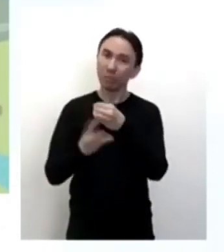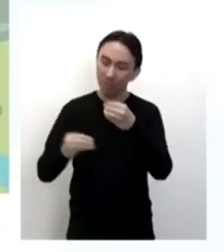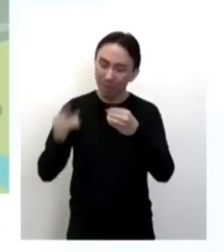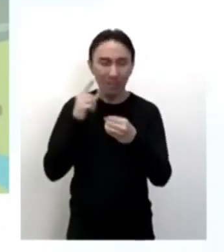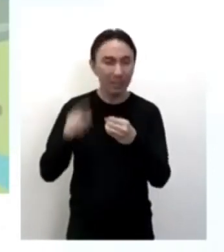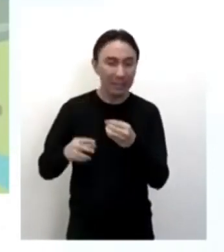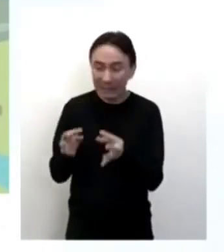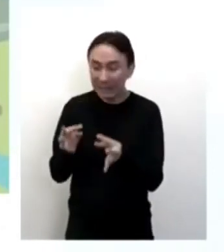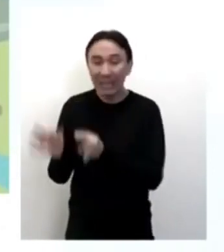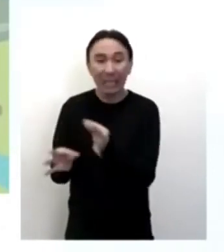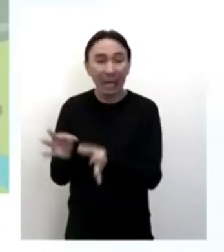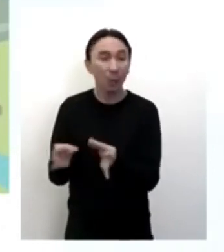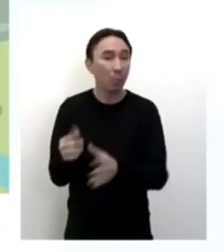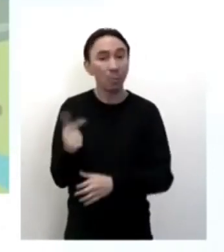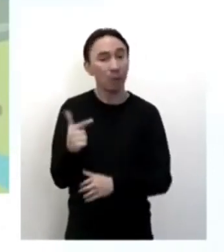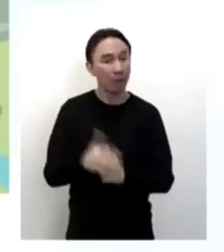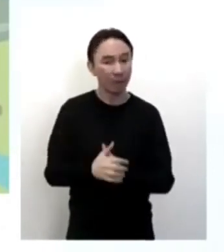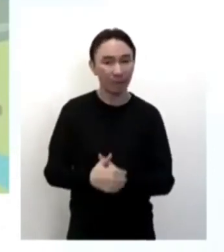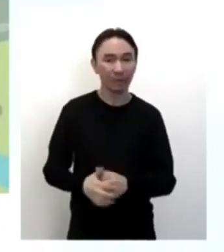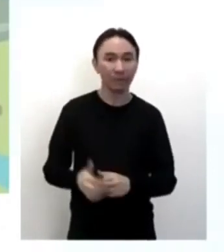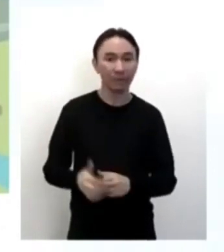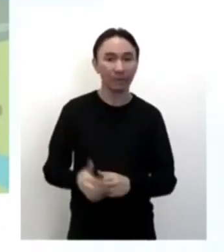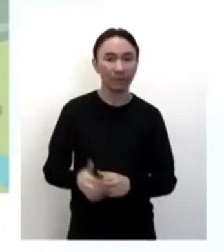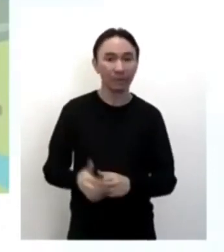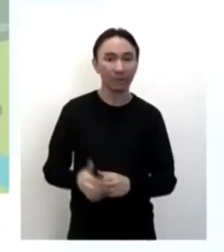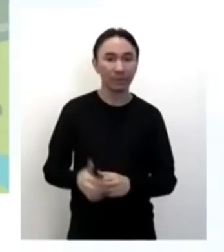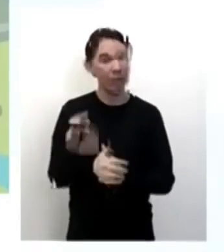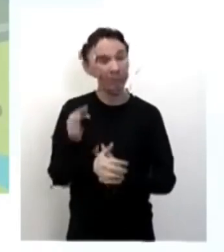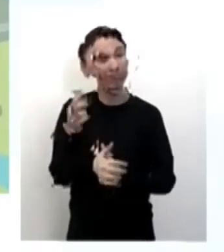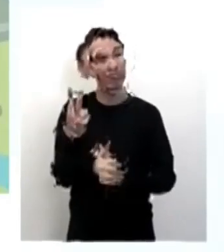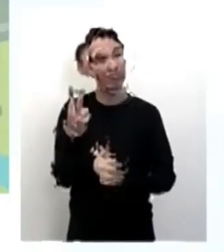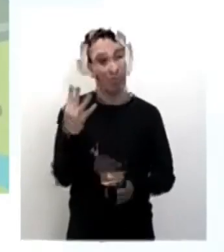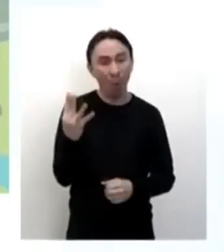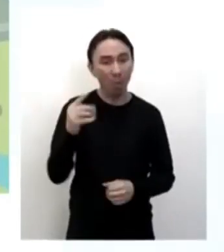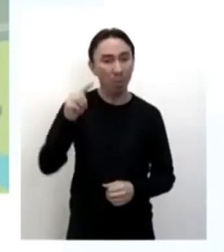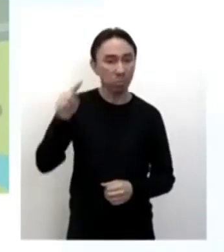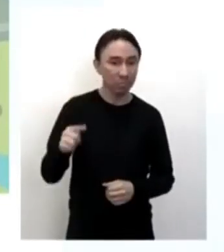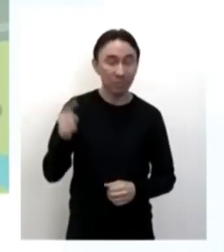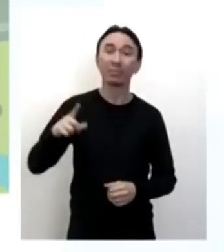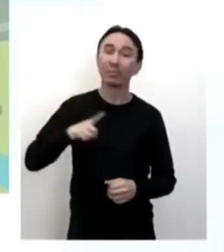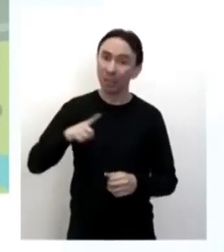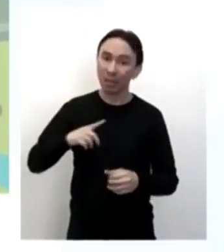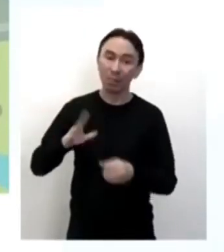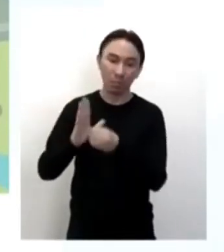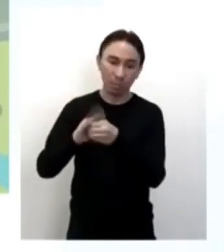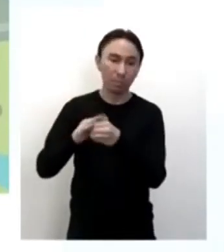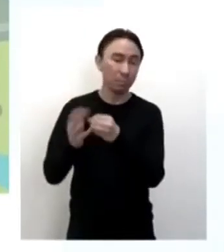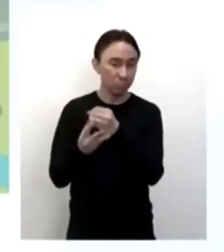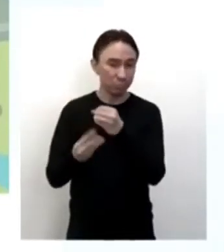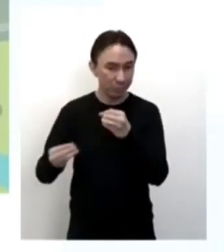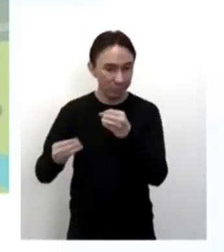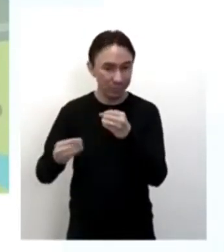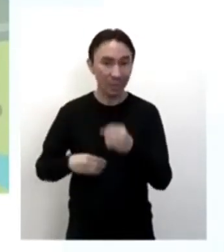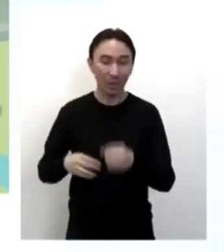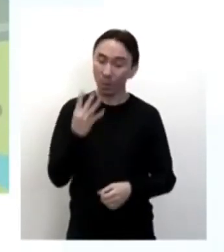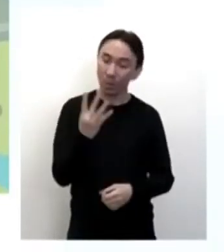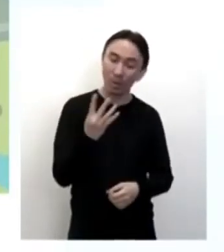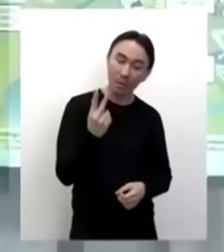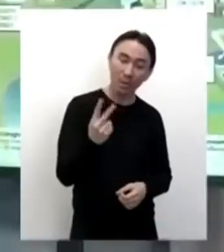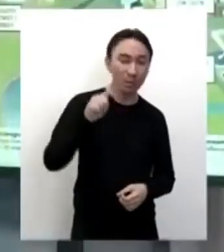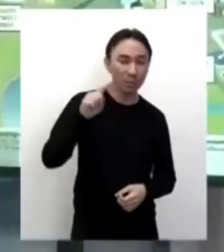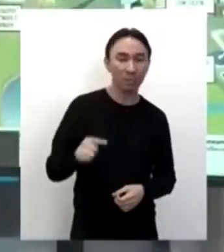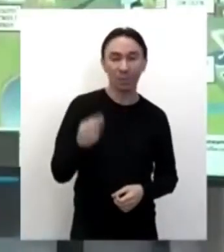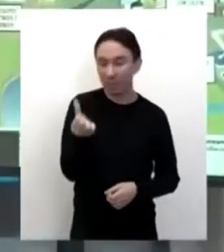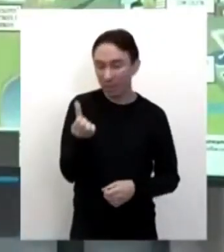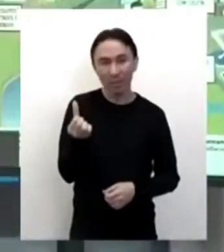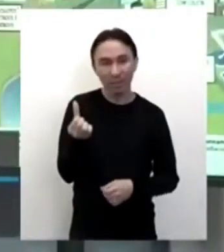61,4% de esgotos com coleta, 46% de esgotos coletados e tratados. Então estamos falando aí, né,